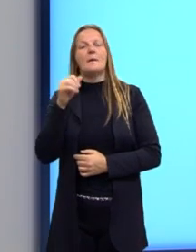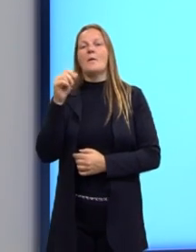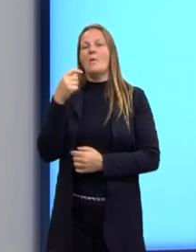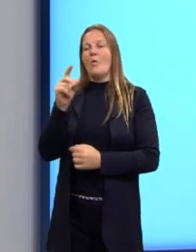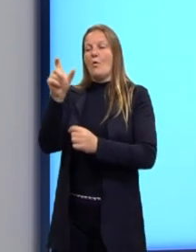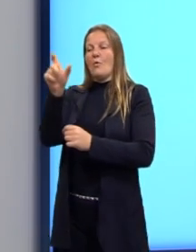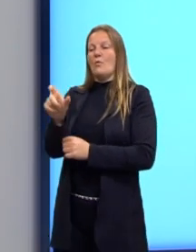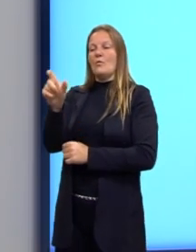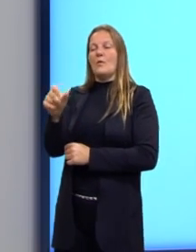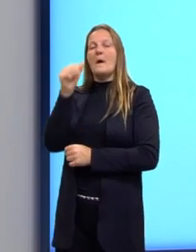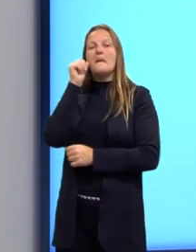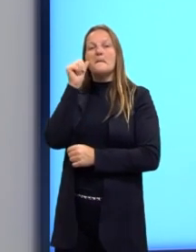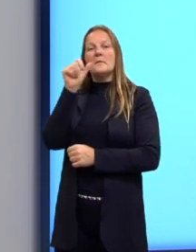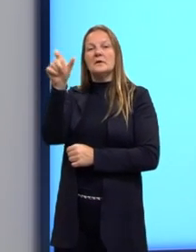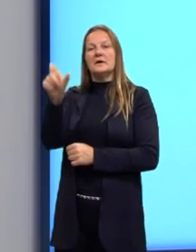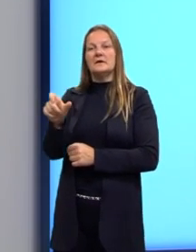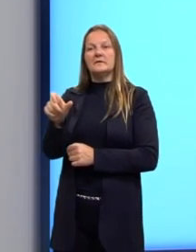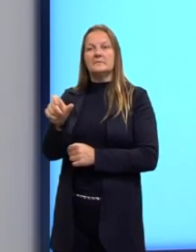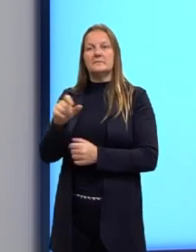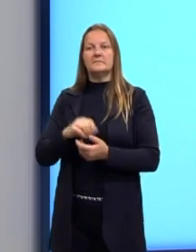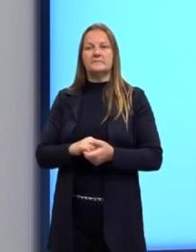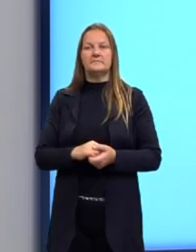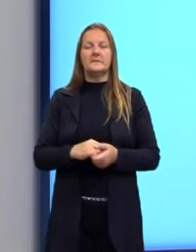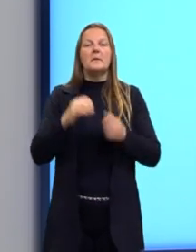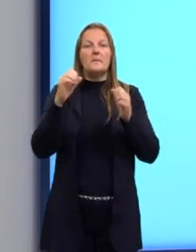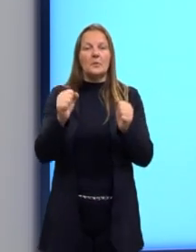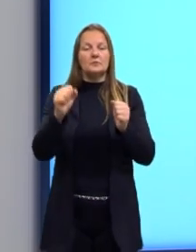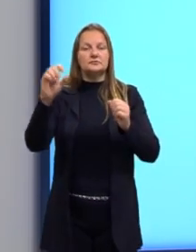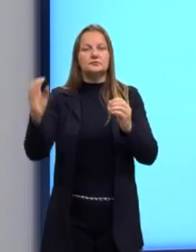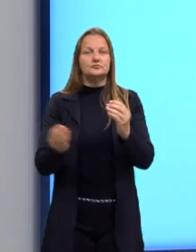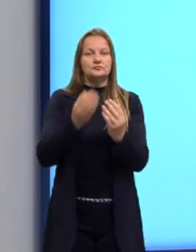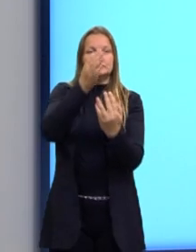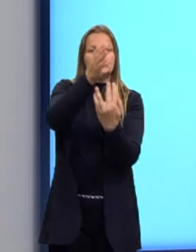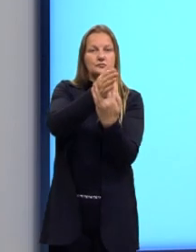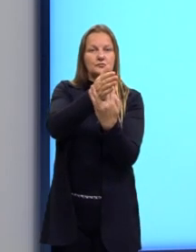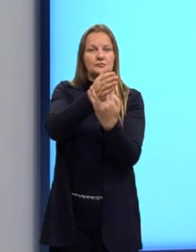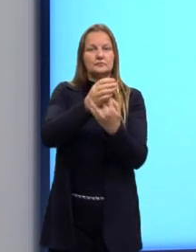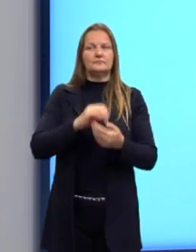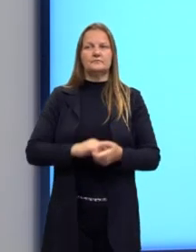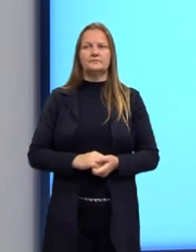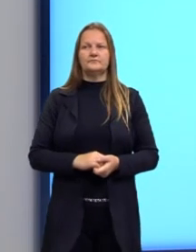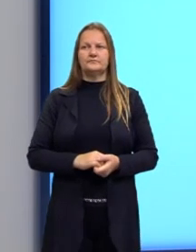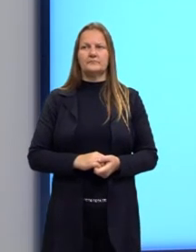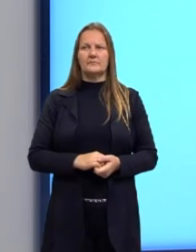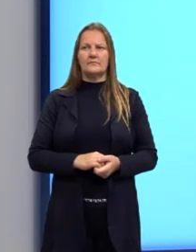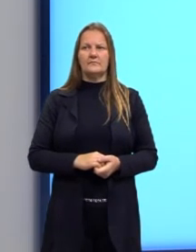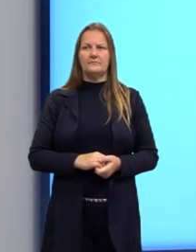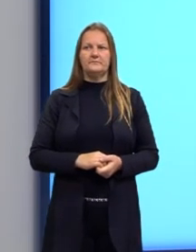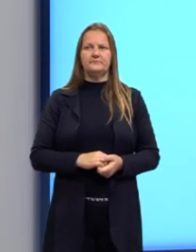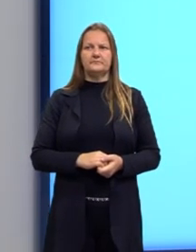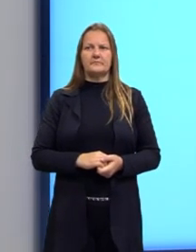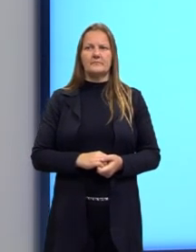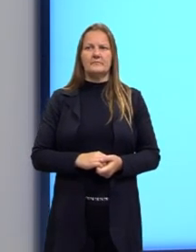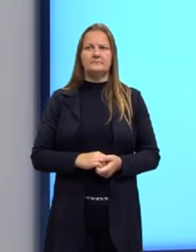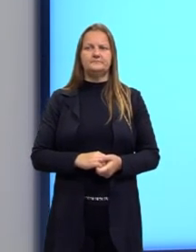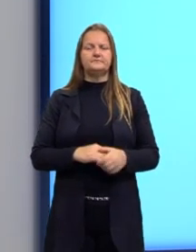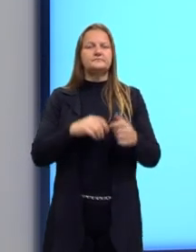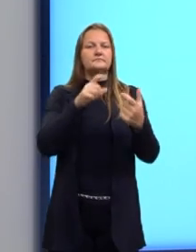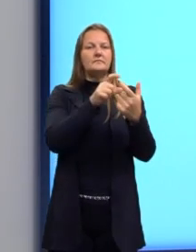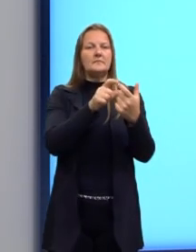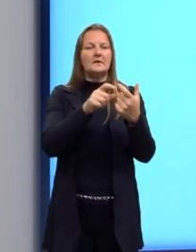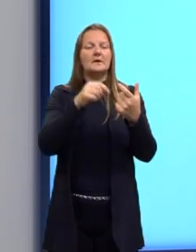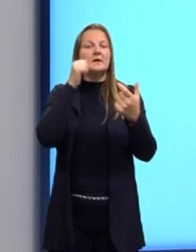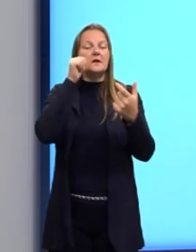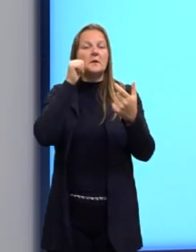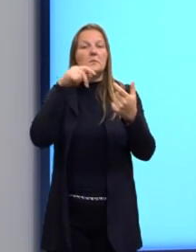deu woman eu posso passar para o meio eu posso dizer Day Call the here up and morning eles ligaram